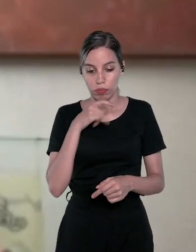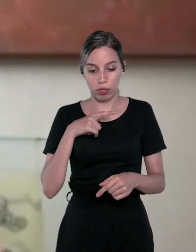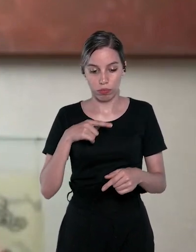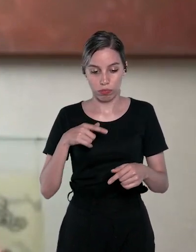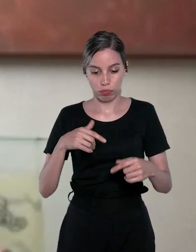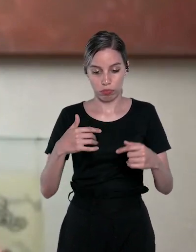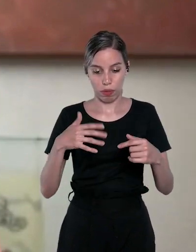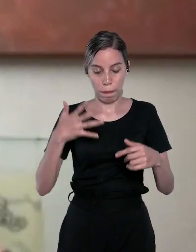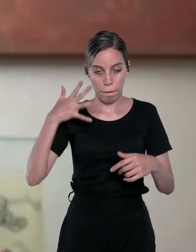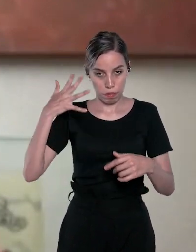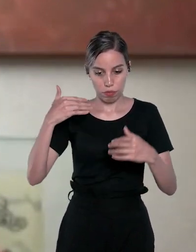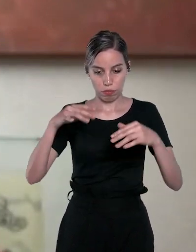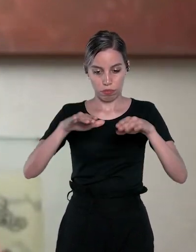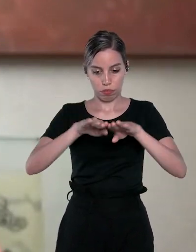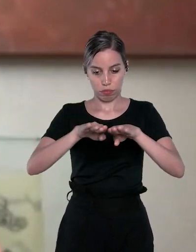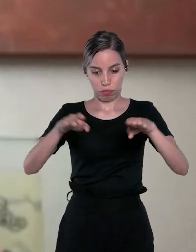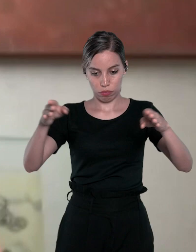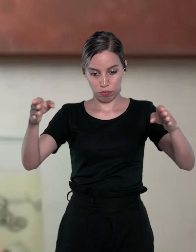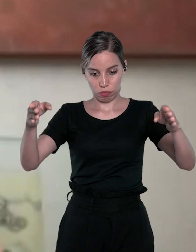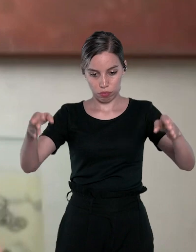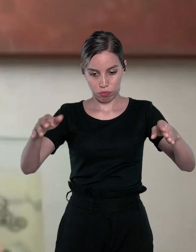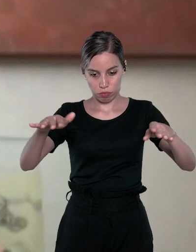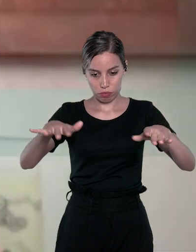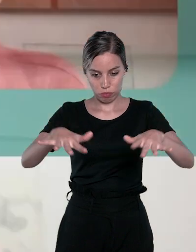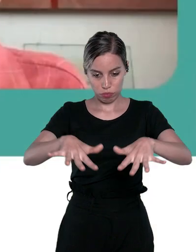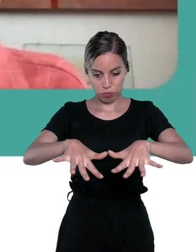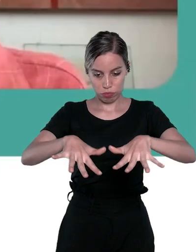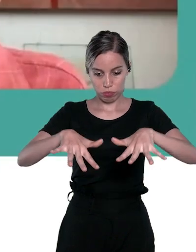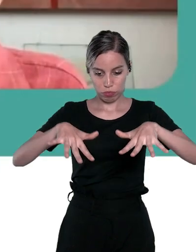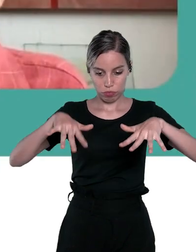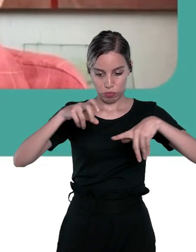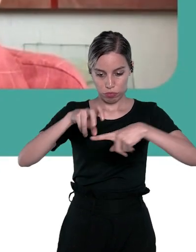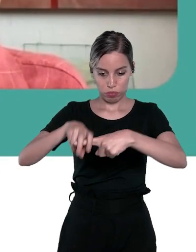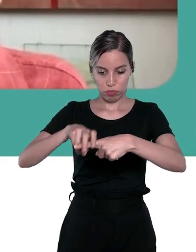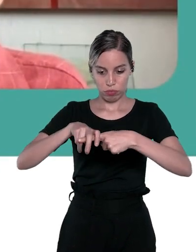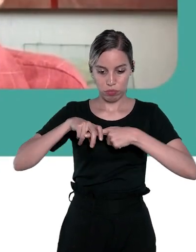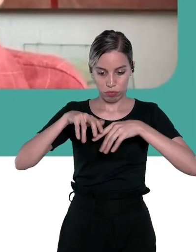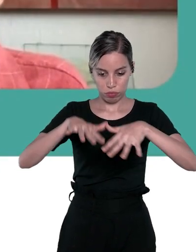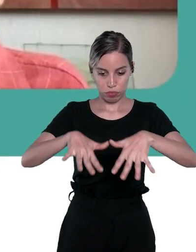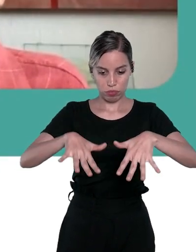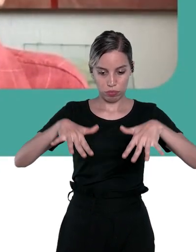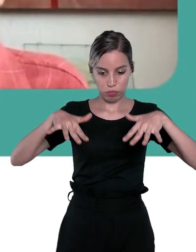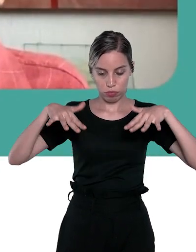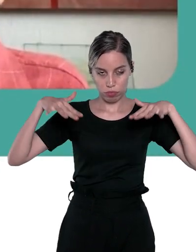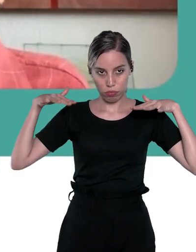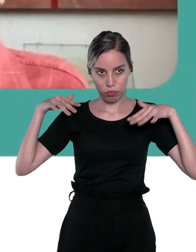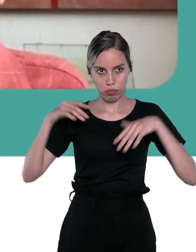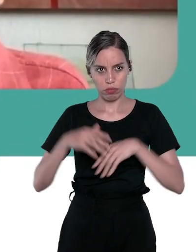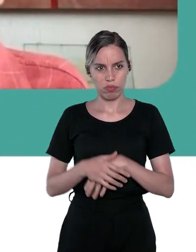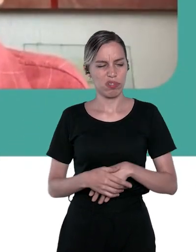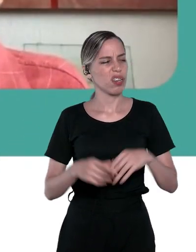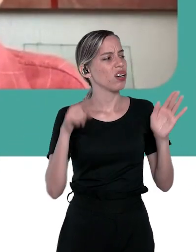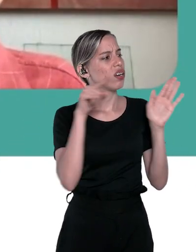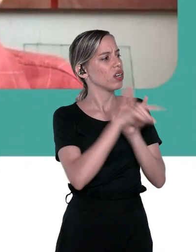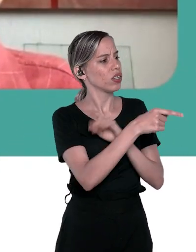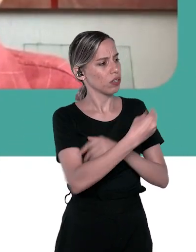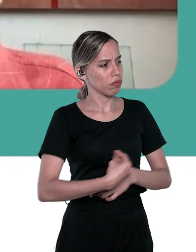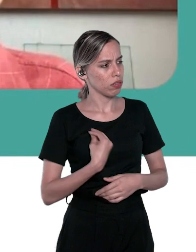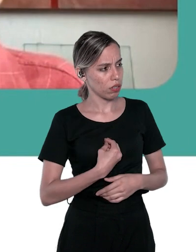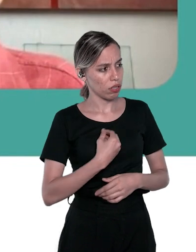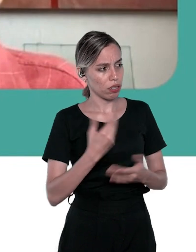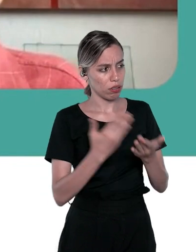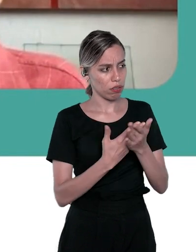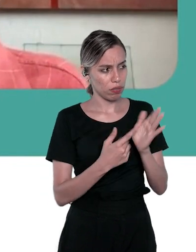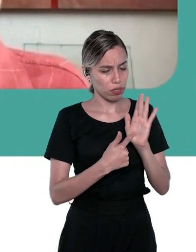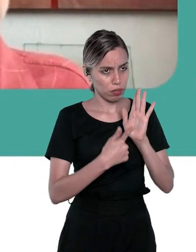palco italiano a coisas mais modernas e contemporâneas. Você tá com o livro aí, não